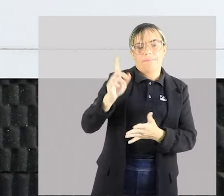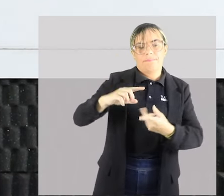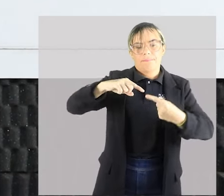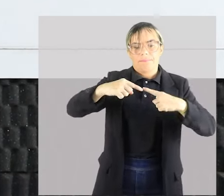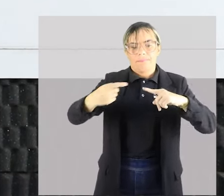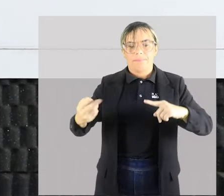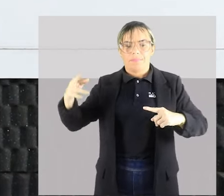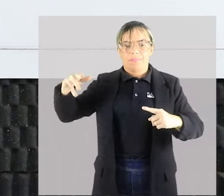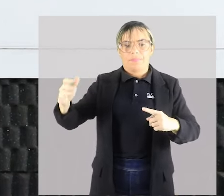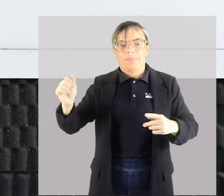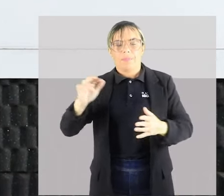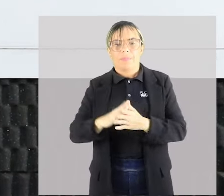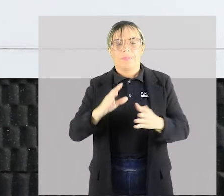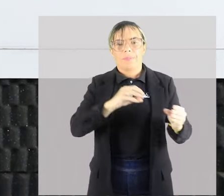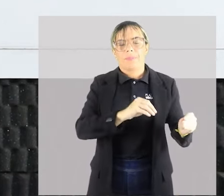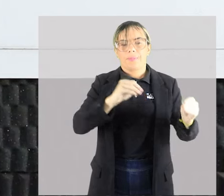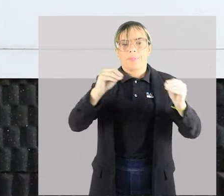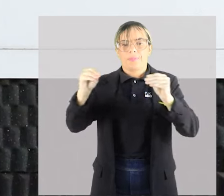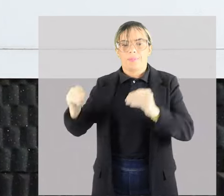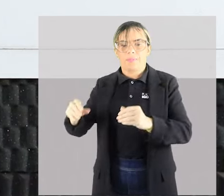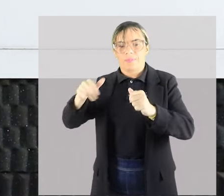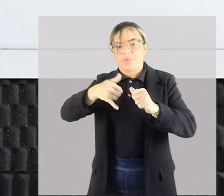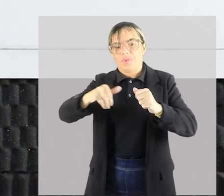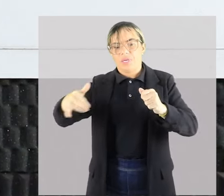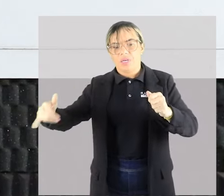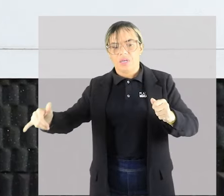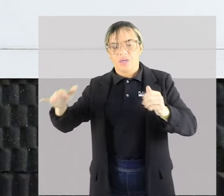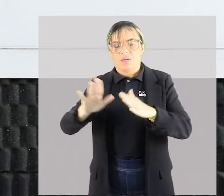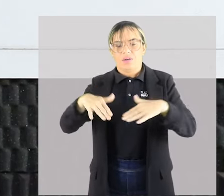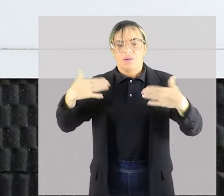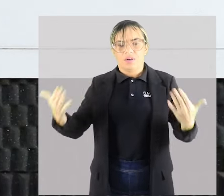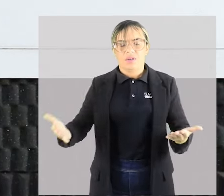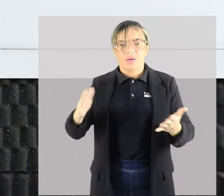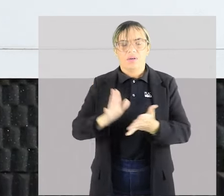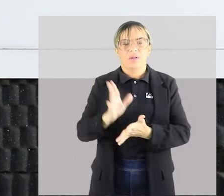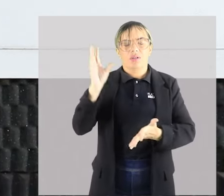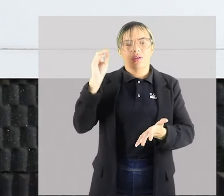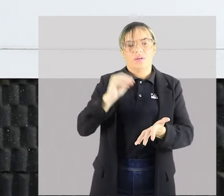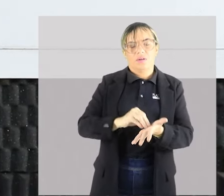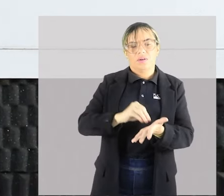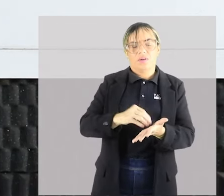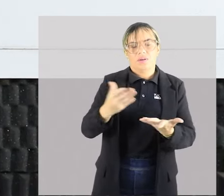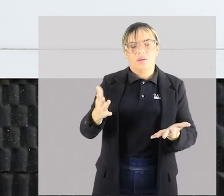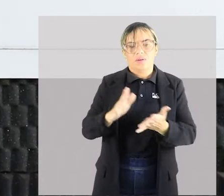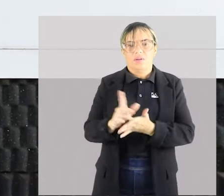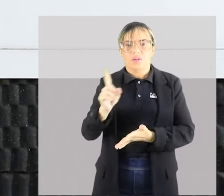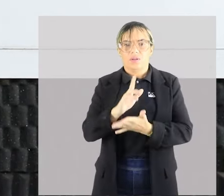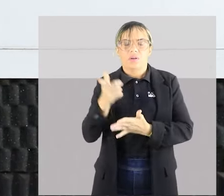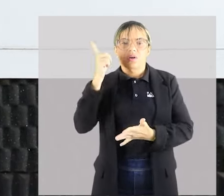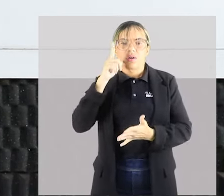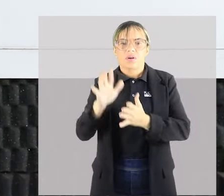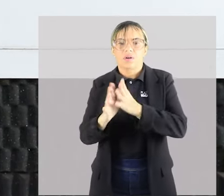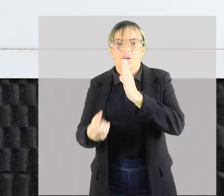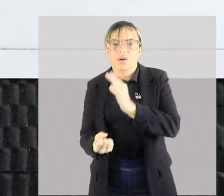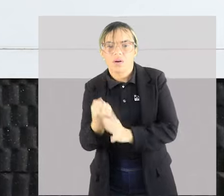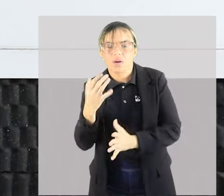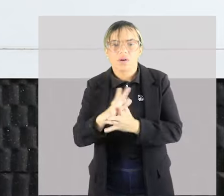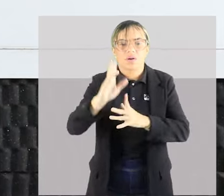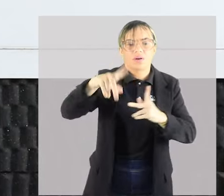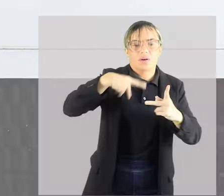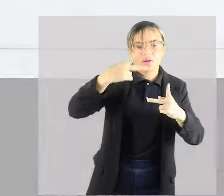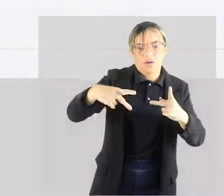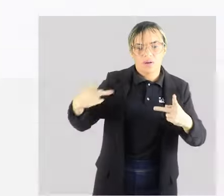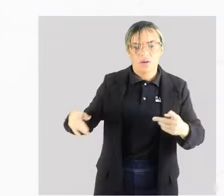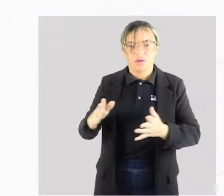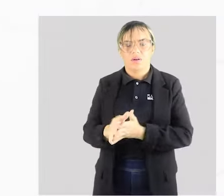RNA transportador ele transporta os aminoácidos então na ausência dele a gente não vai conseguir formar essa